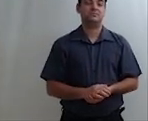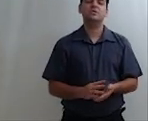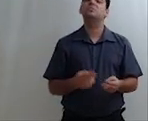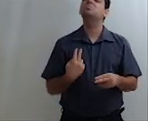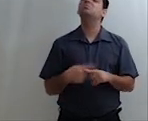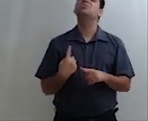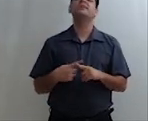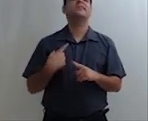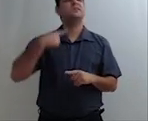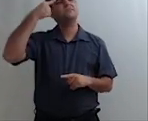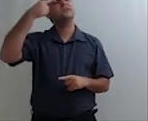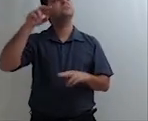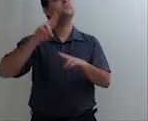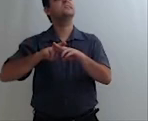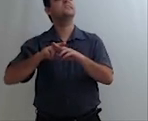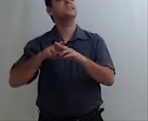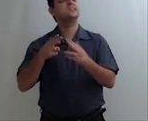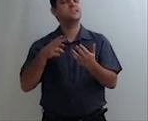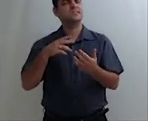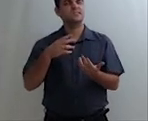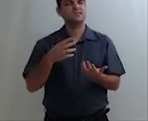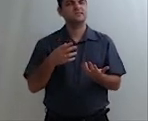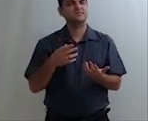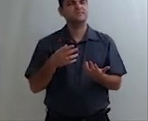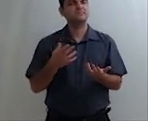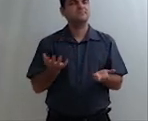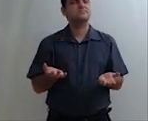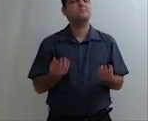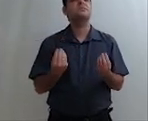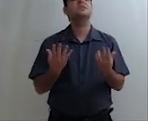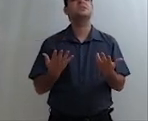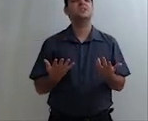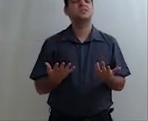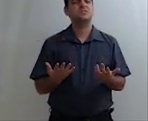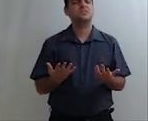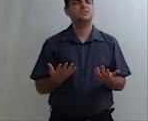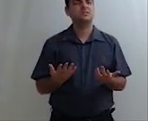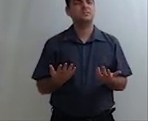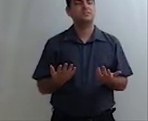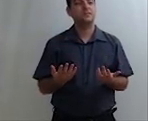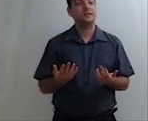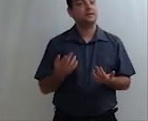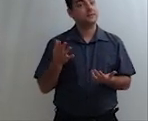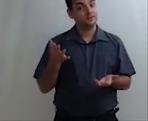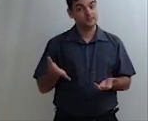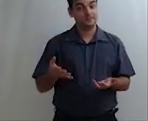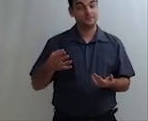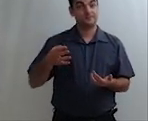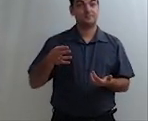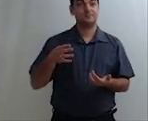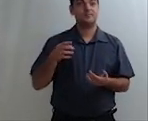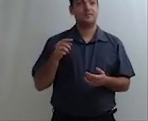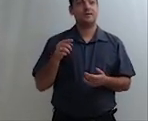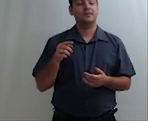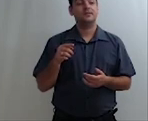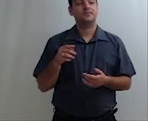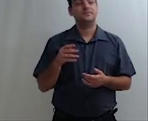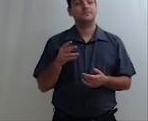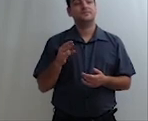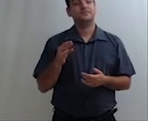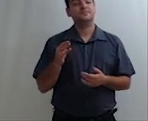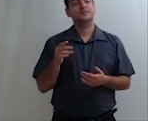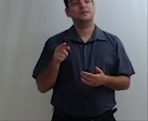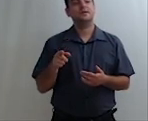né do na prisão preventiva de piso né que decretou eh o